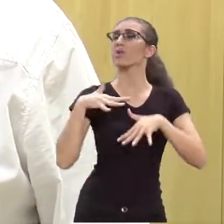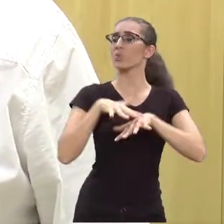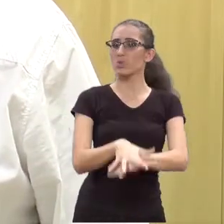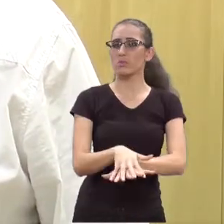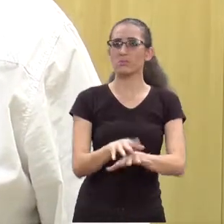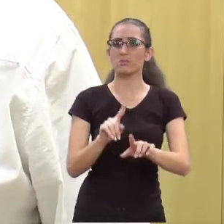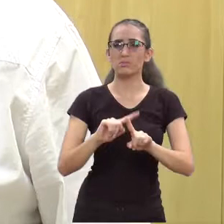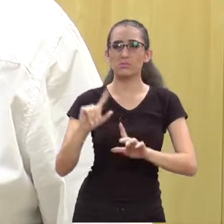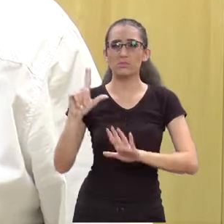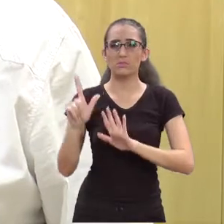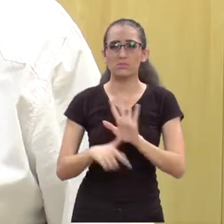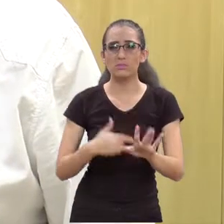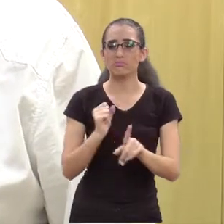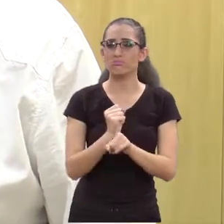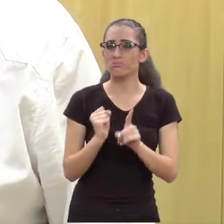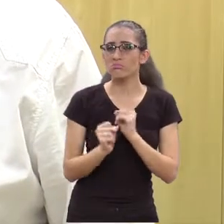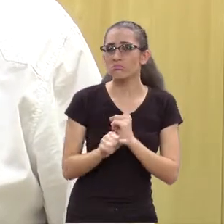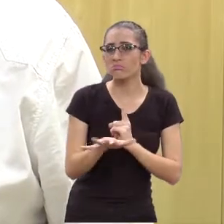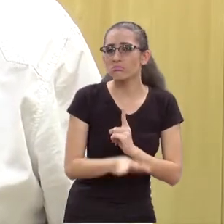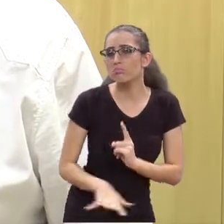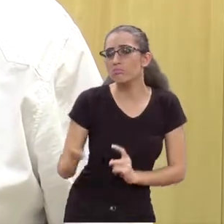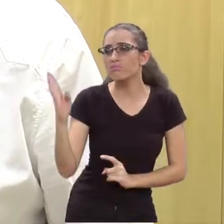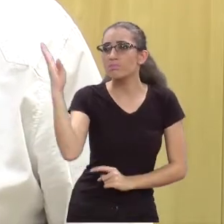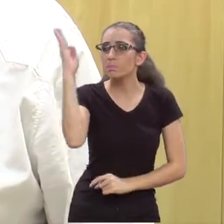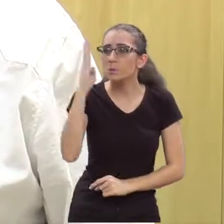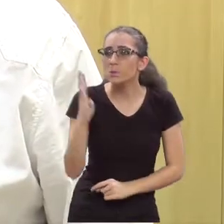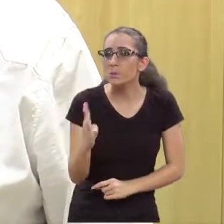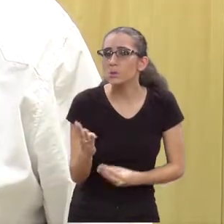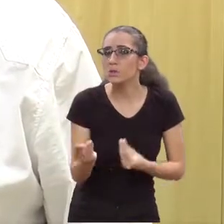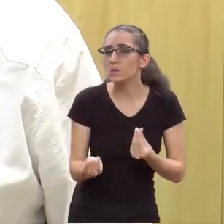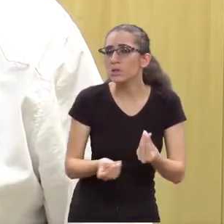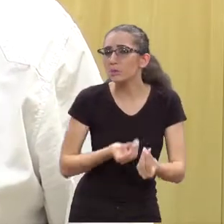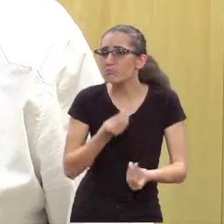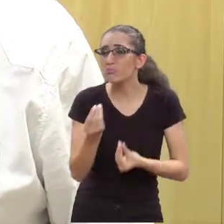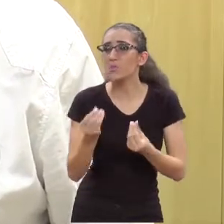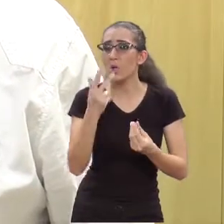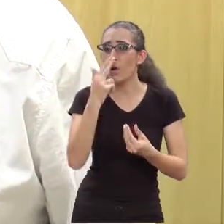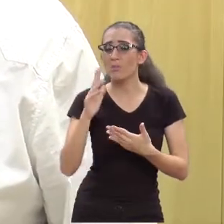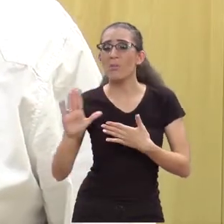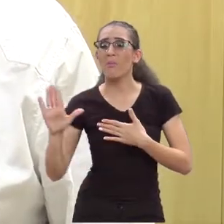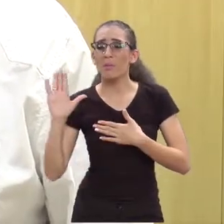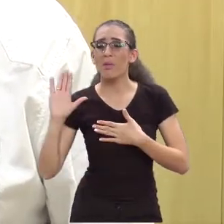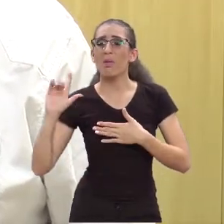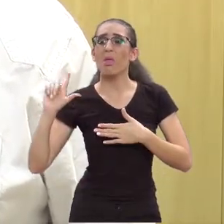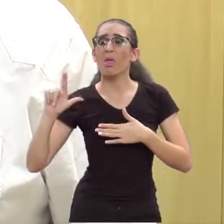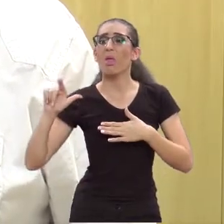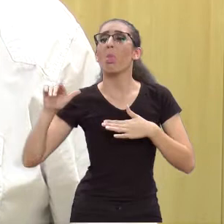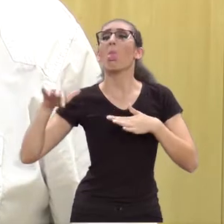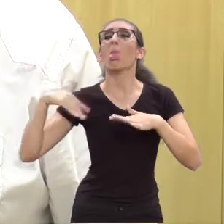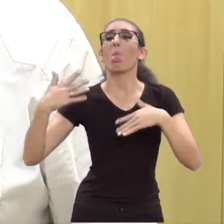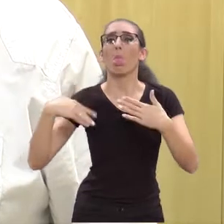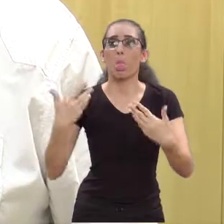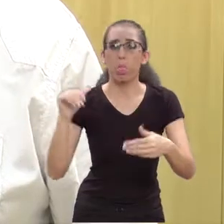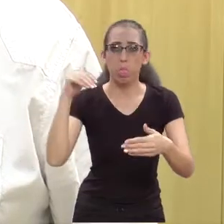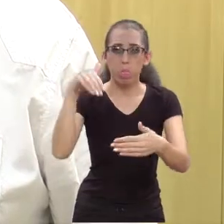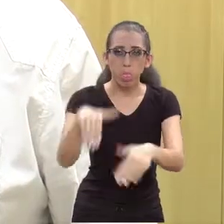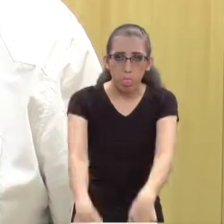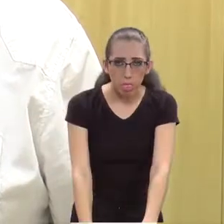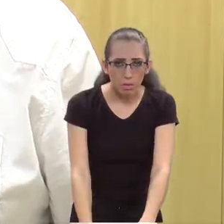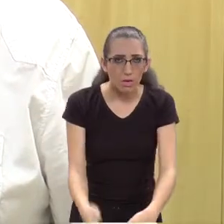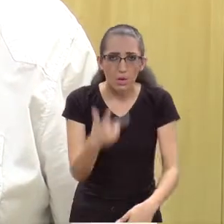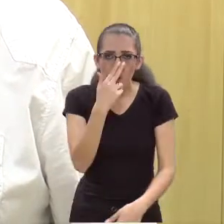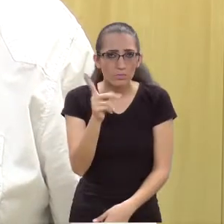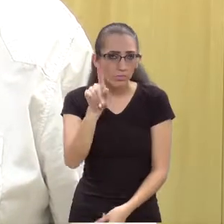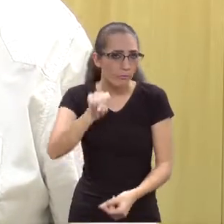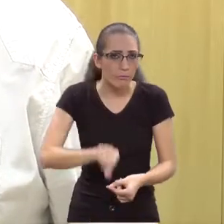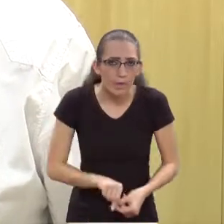na sociedade brasileira mas também como essas promessas elas ao longo do